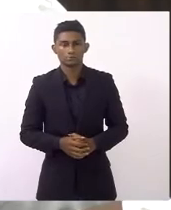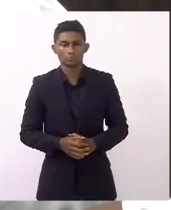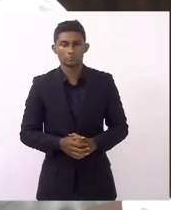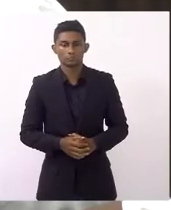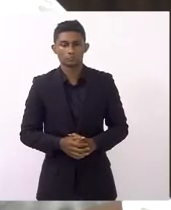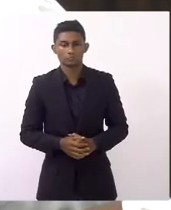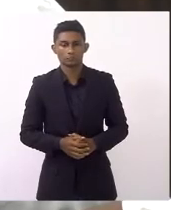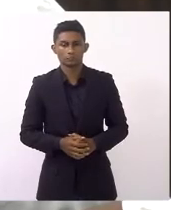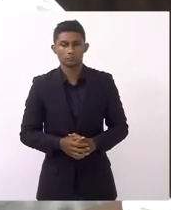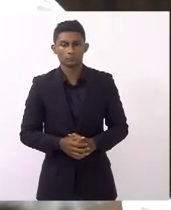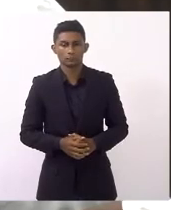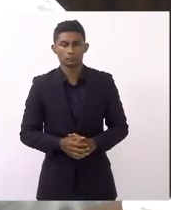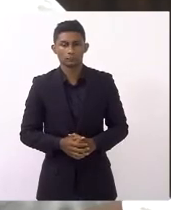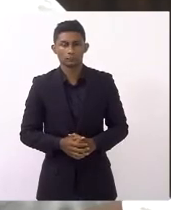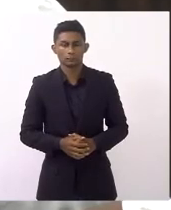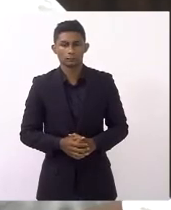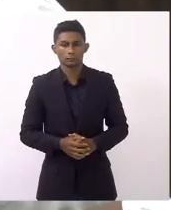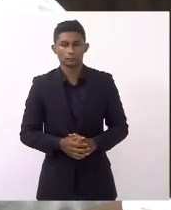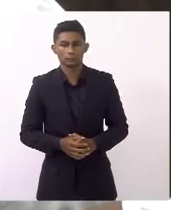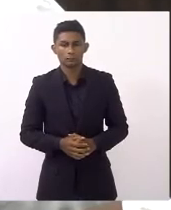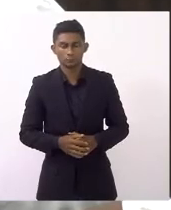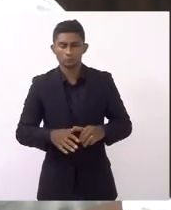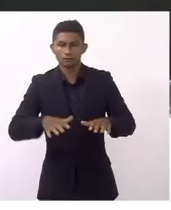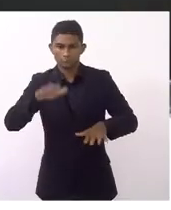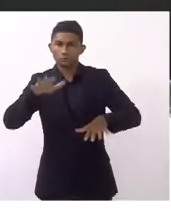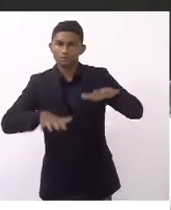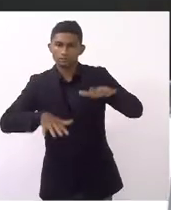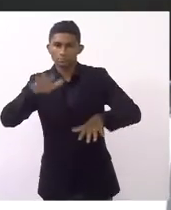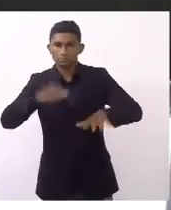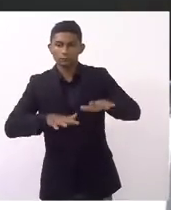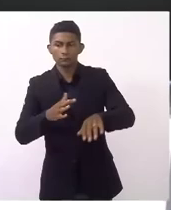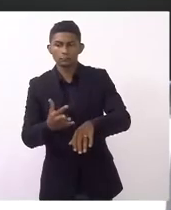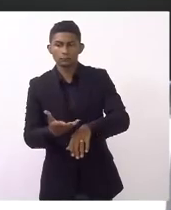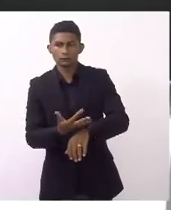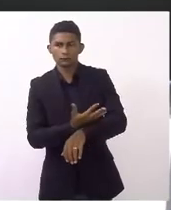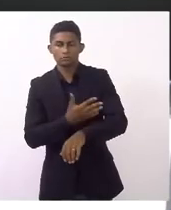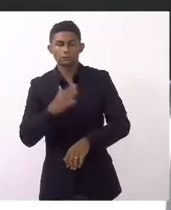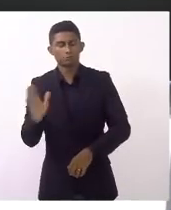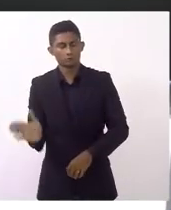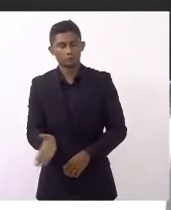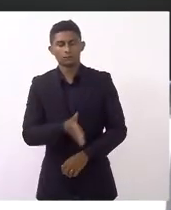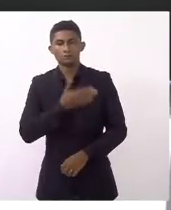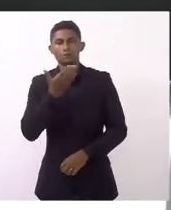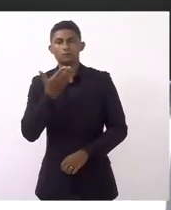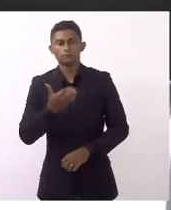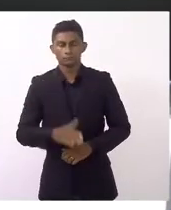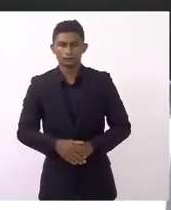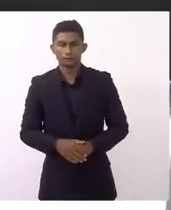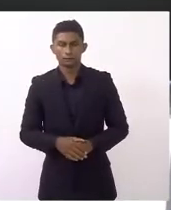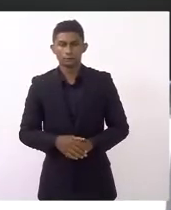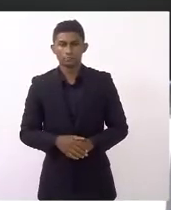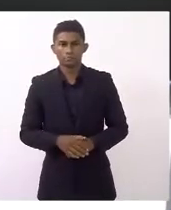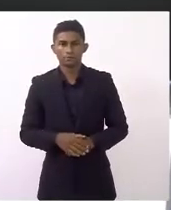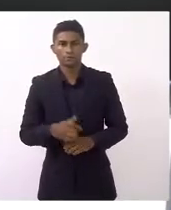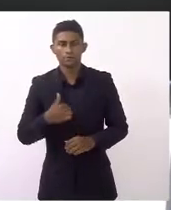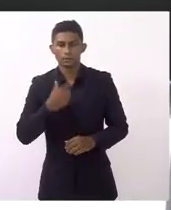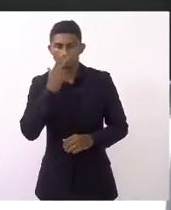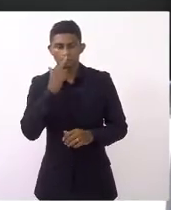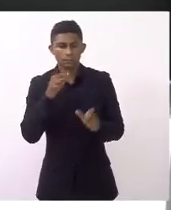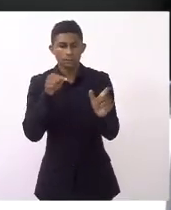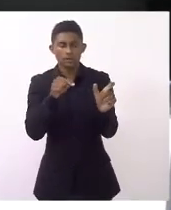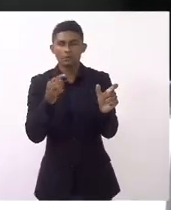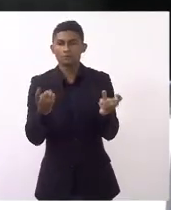tem hora tem hora aqui a emoção nos pega de surpresa e não tem palavras